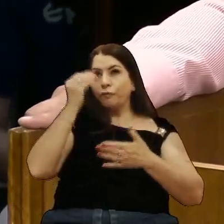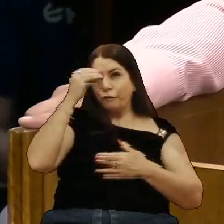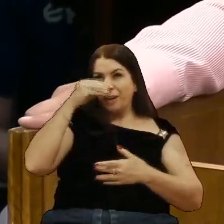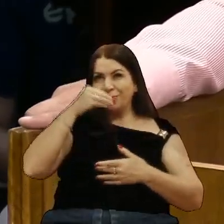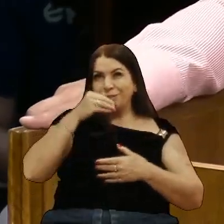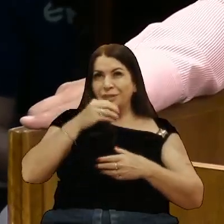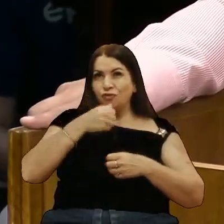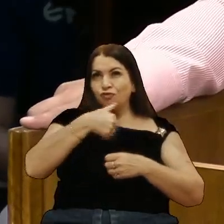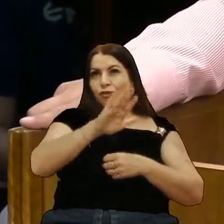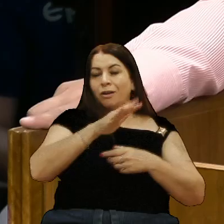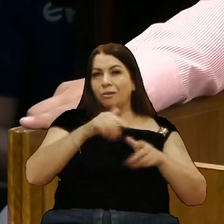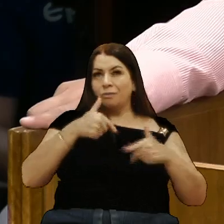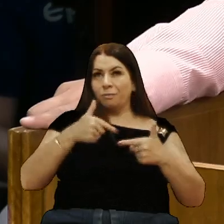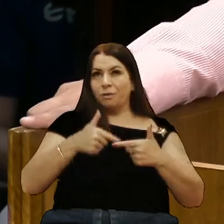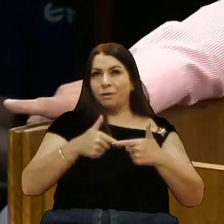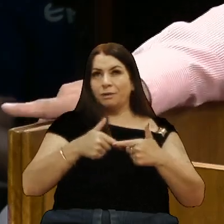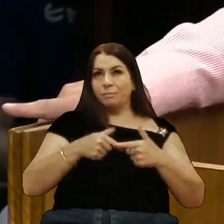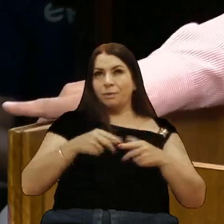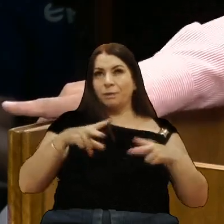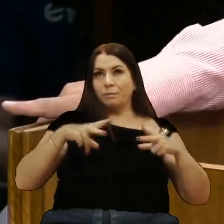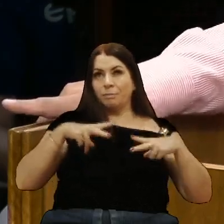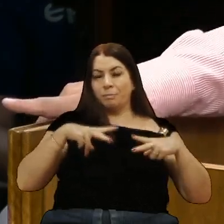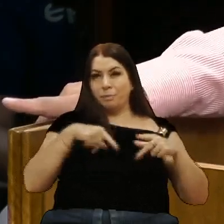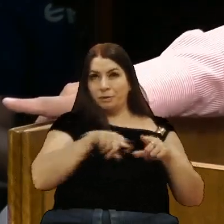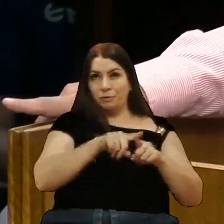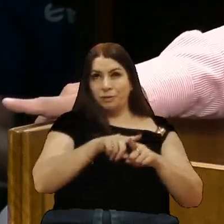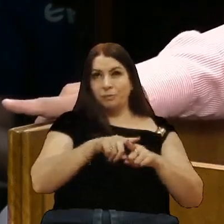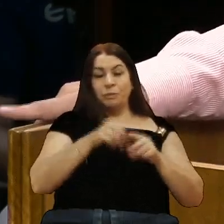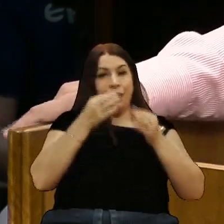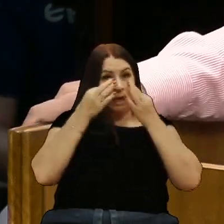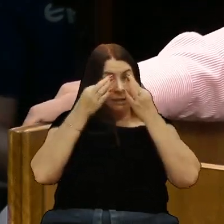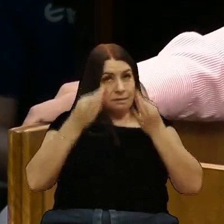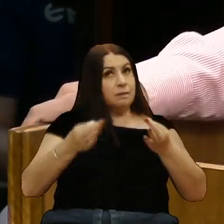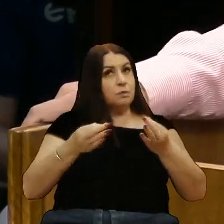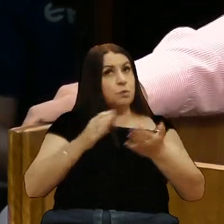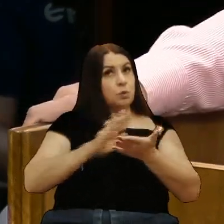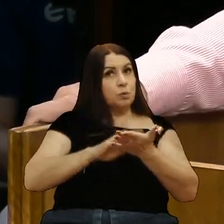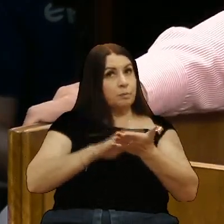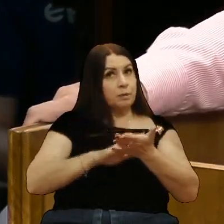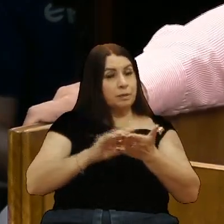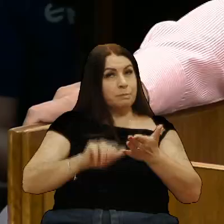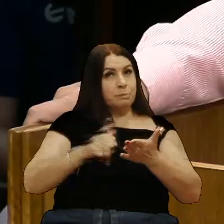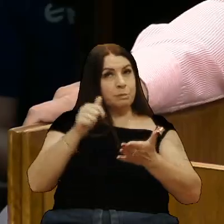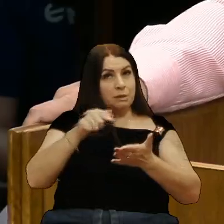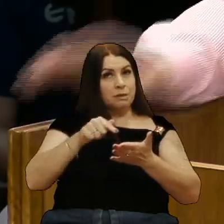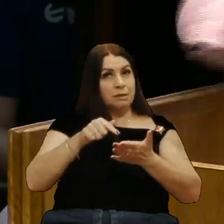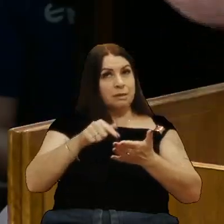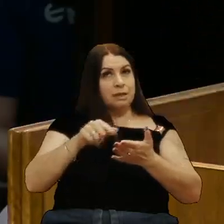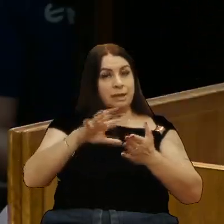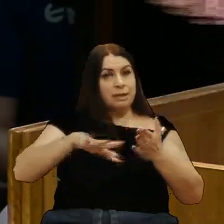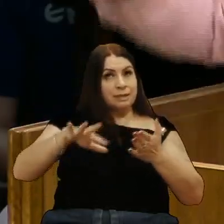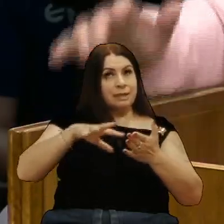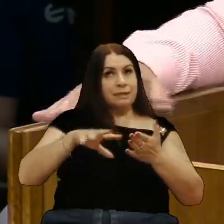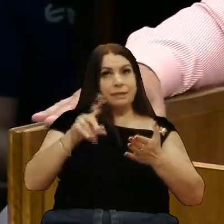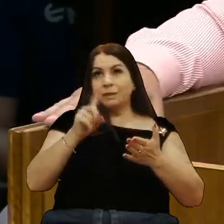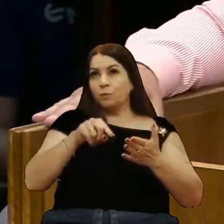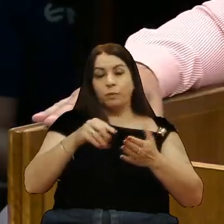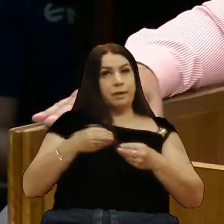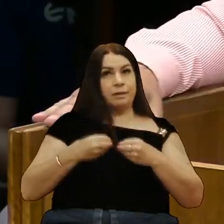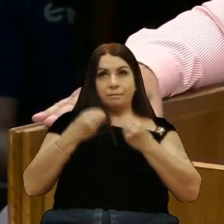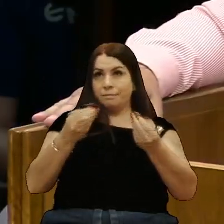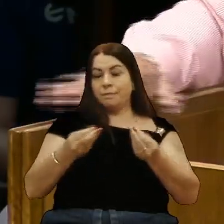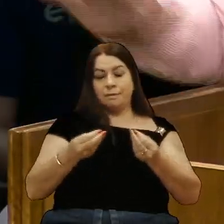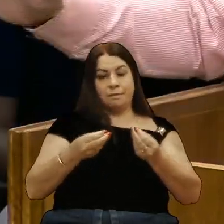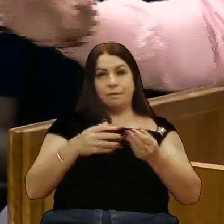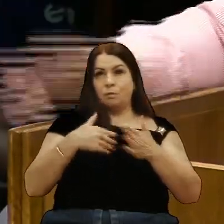de jogar esse serviço pela iniciativa privada. Estaremos atentos e cobrando melhorias nessa área, que não é entregar a